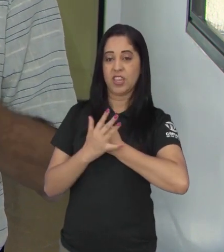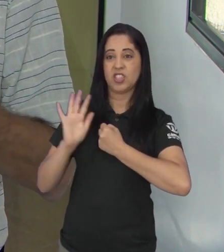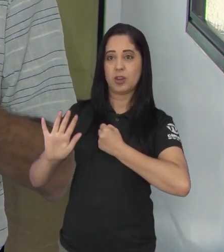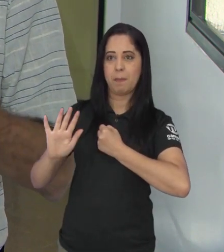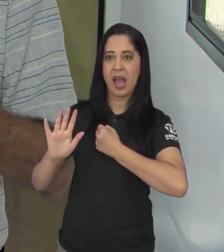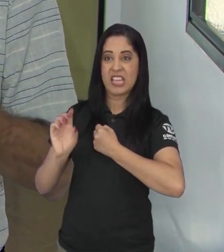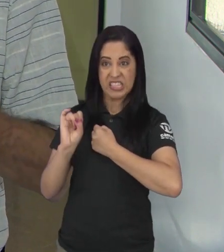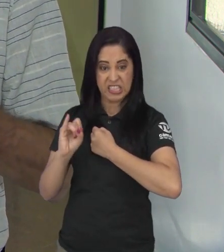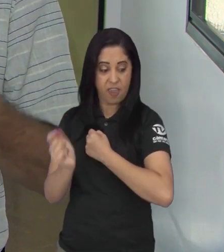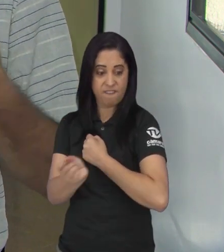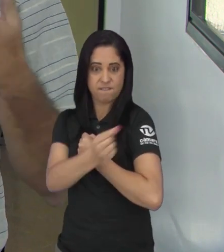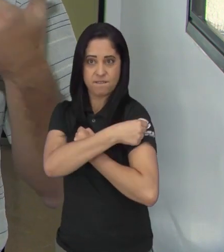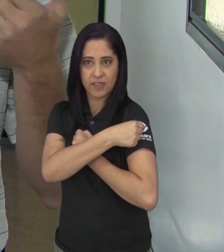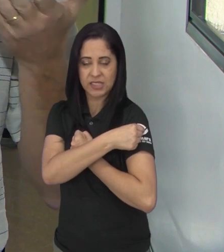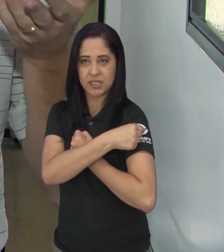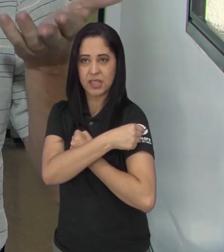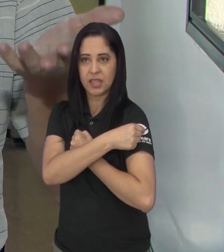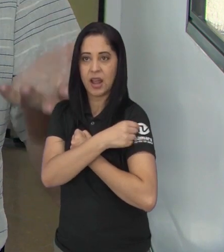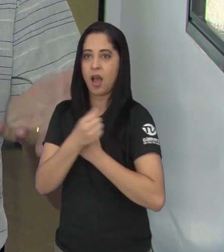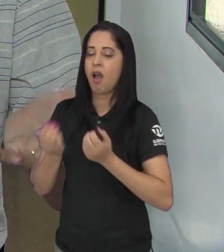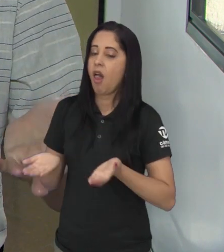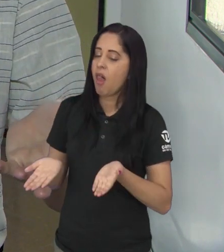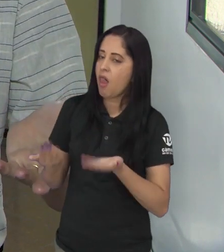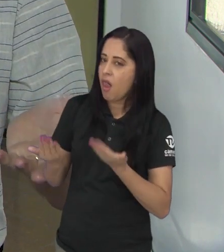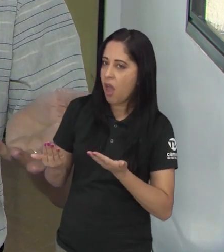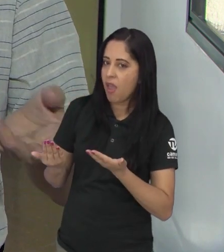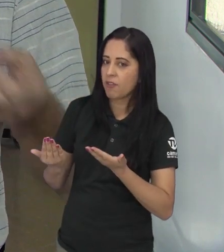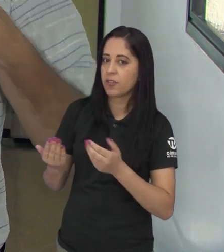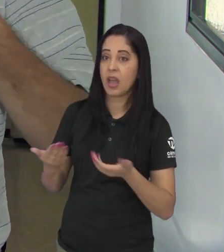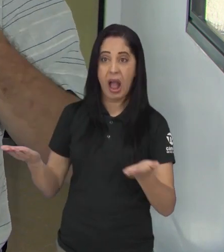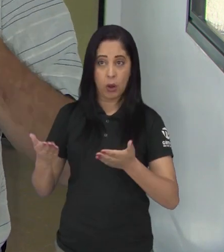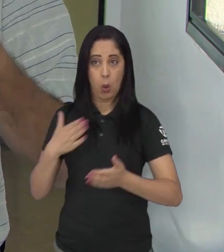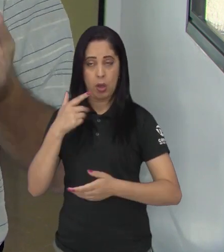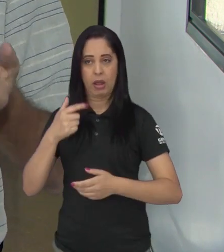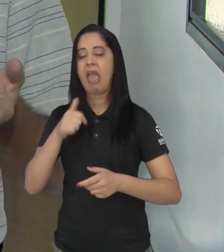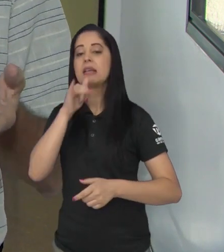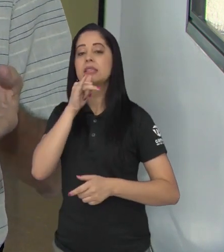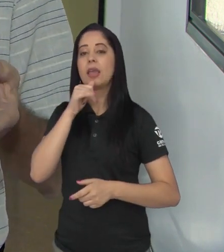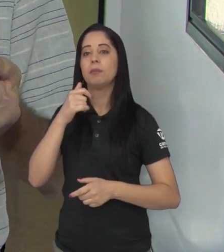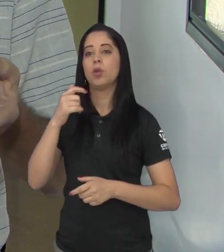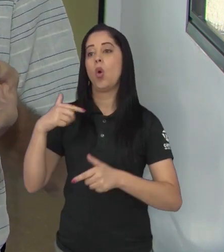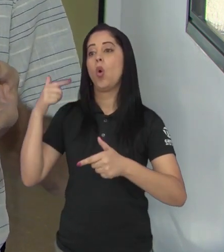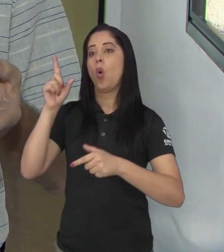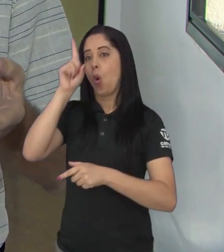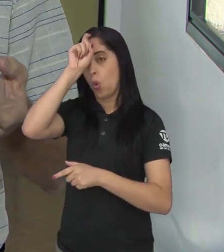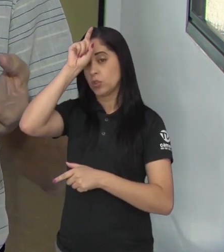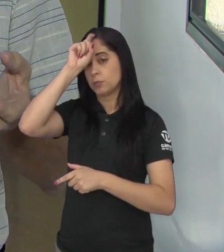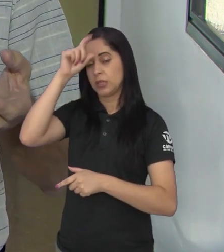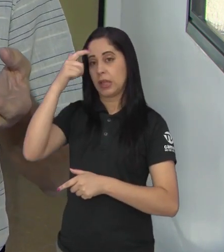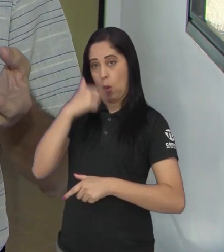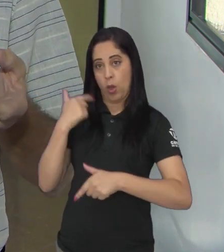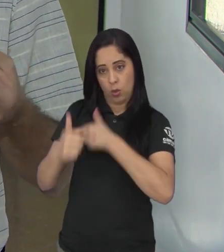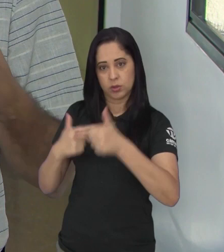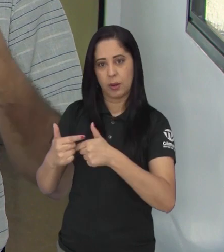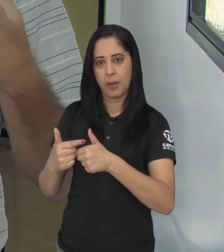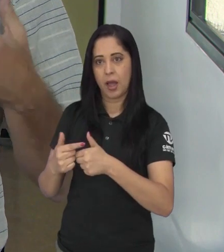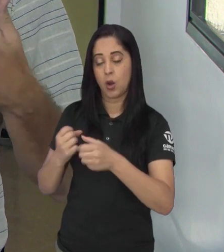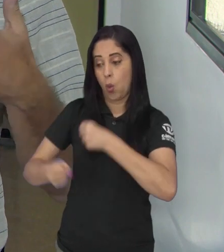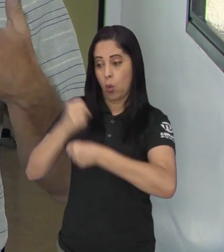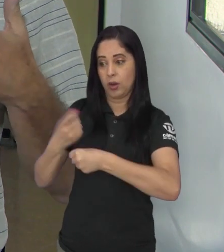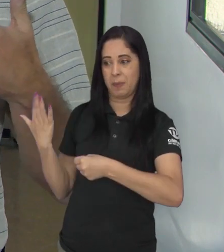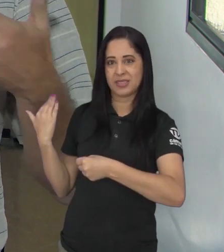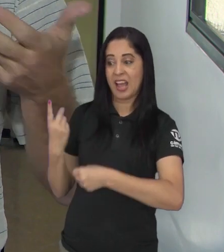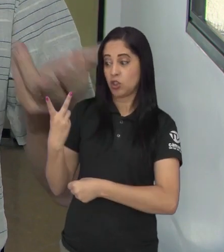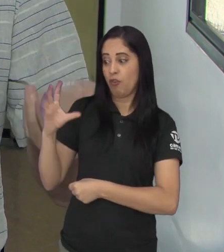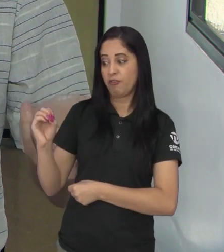você tem a doença, mas não mais com os hospitais lotados. No hospital que eu trabalho, por exemplo, no ano passado nós tínhamos